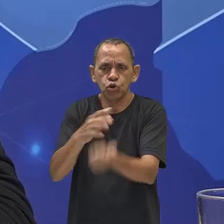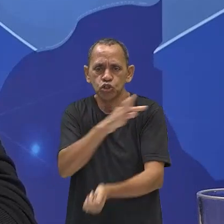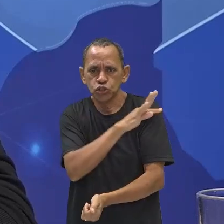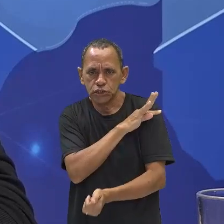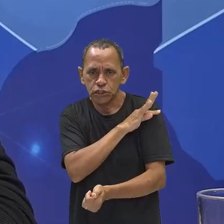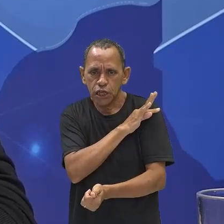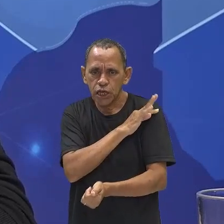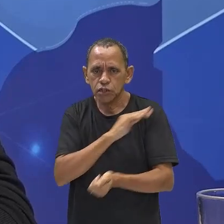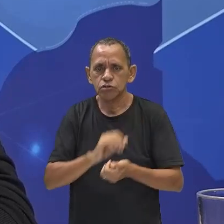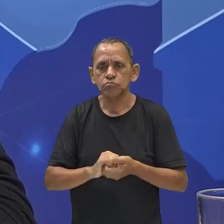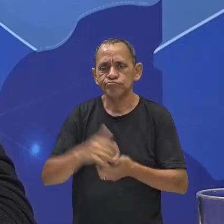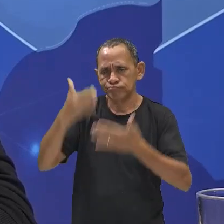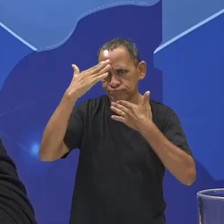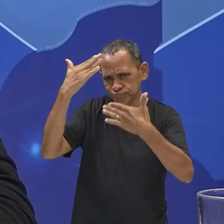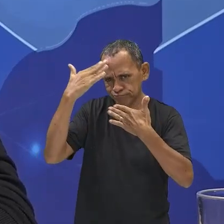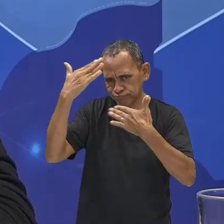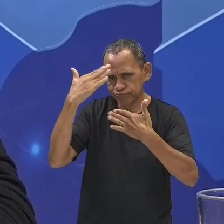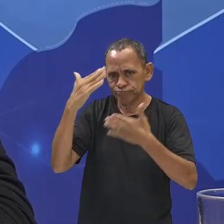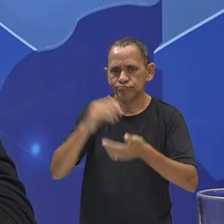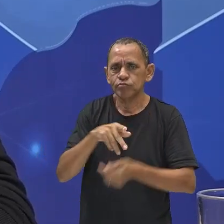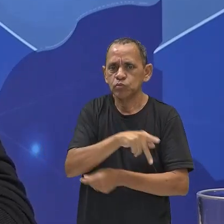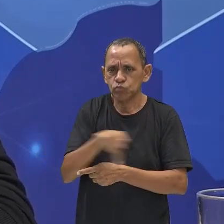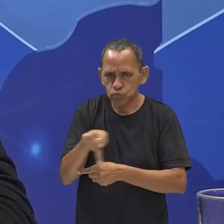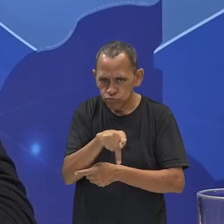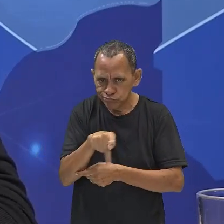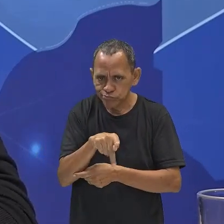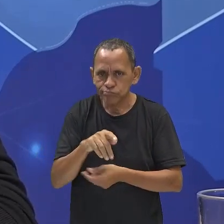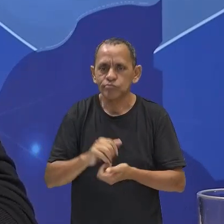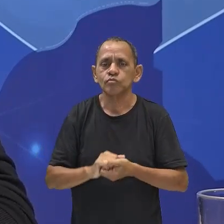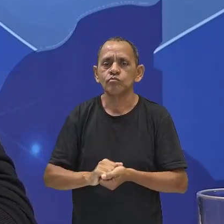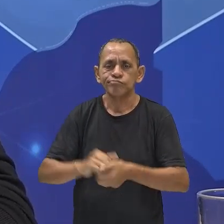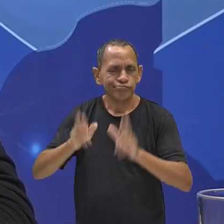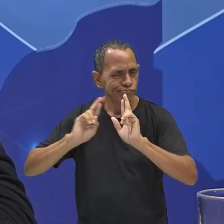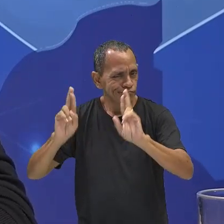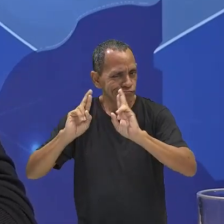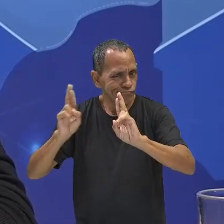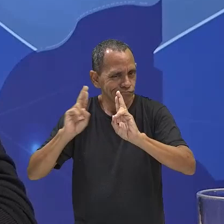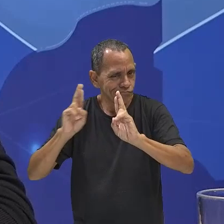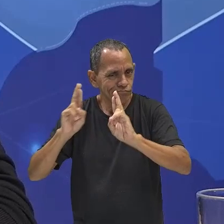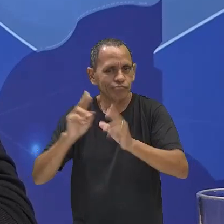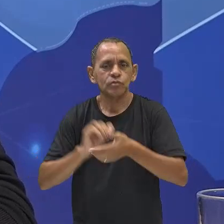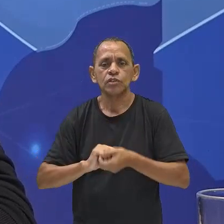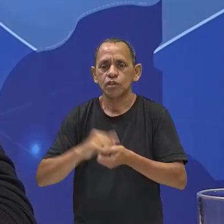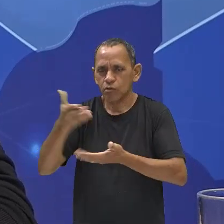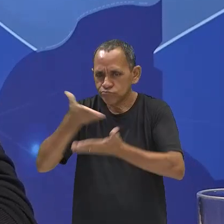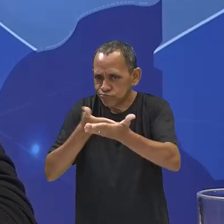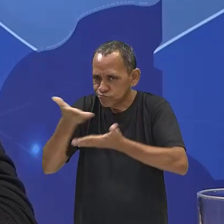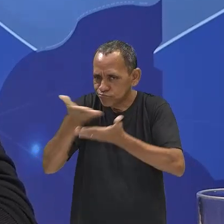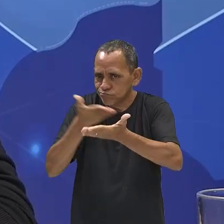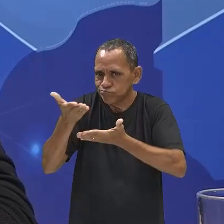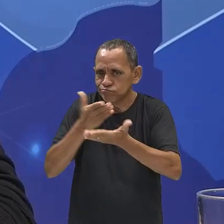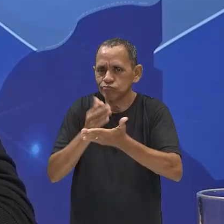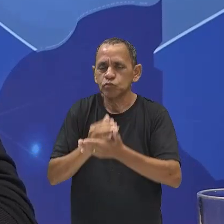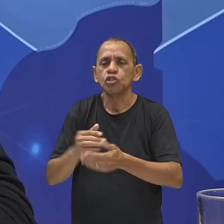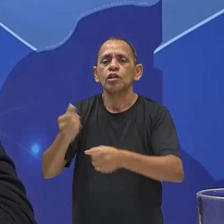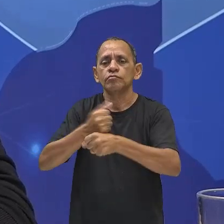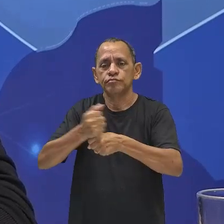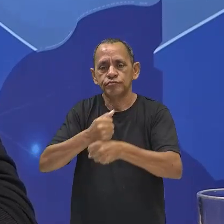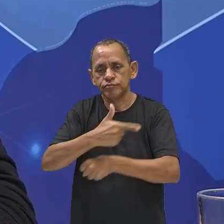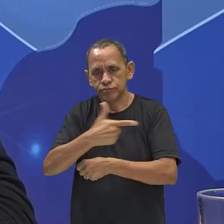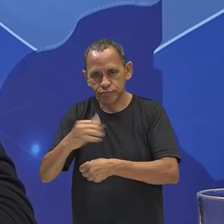nosso muito obrigado, tá, professor? A gente espera continuar contando com a colaboração de vocês no ano de